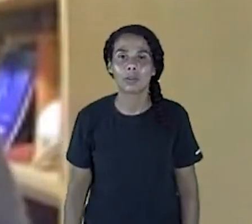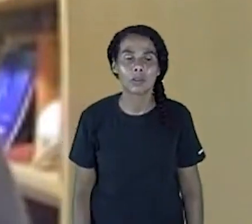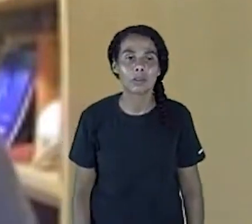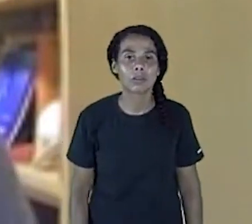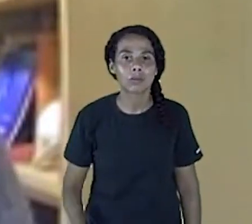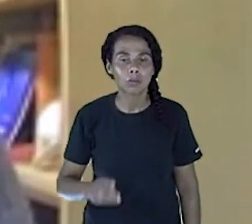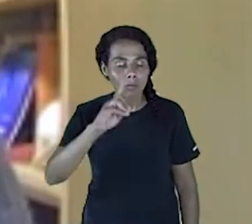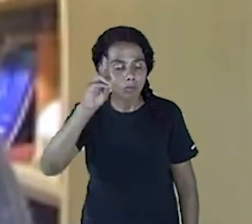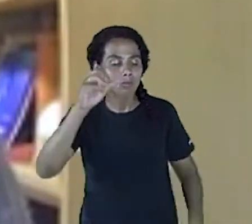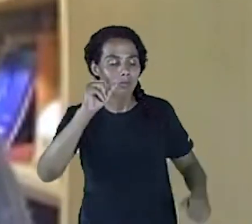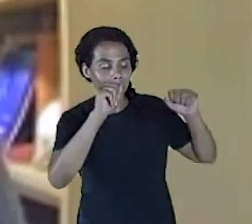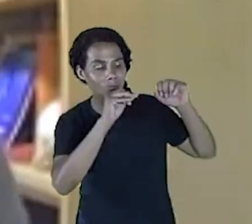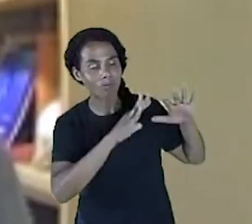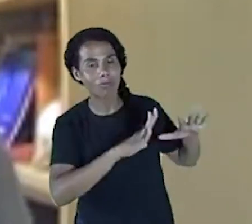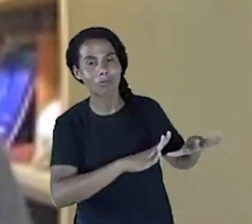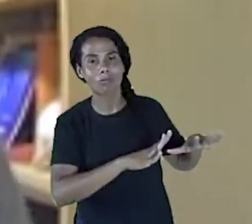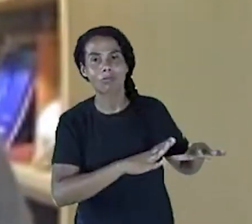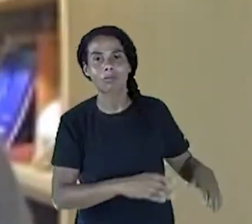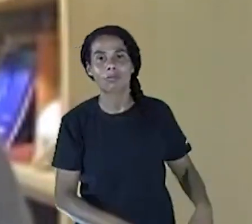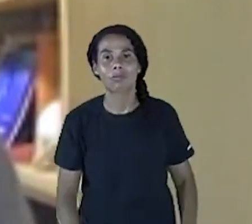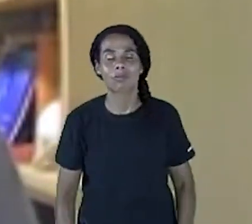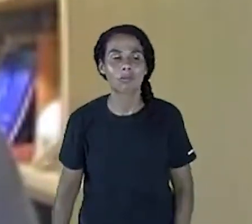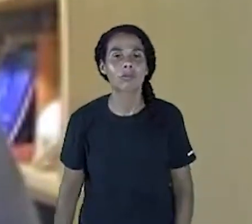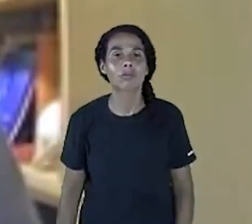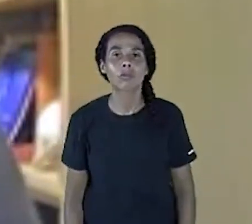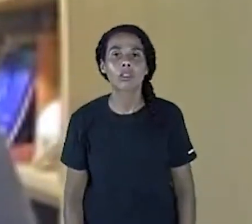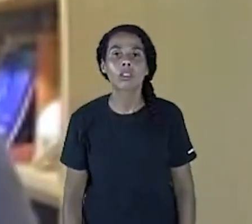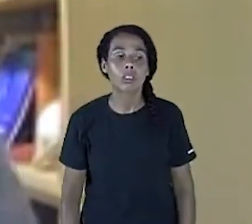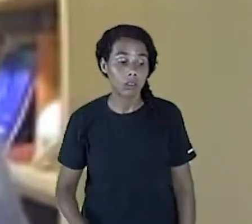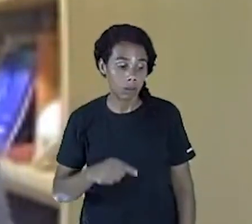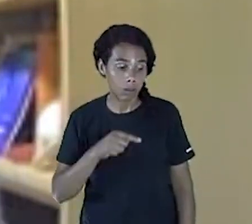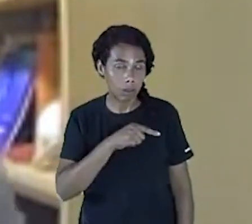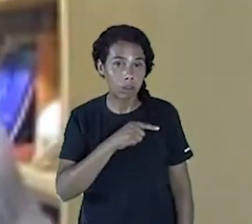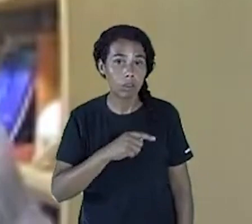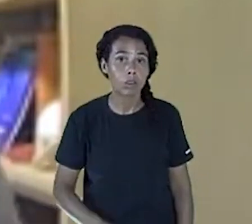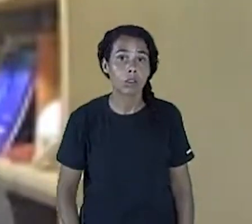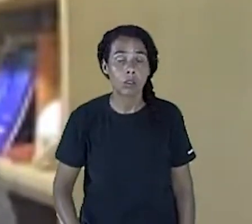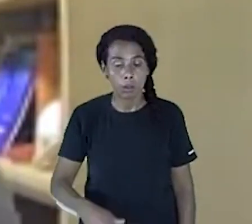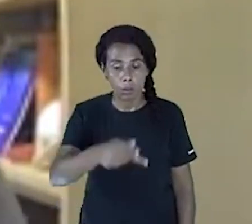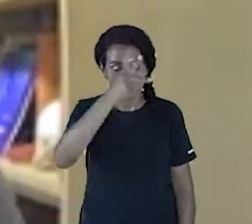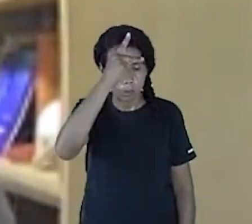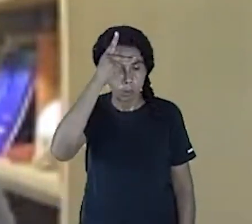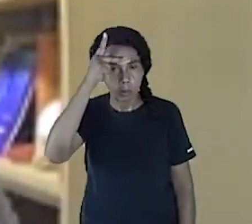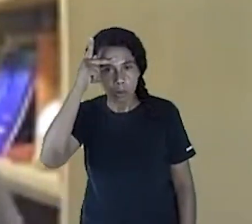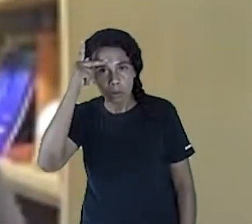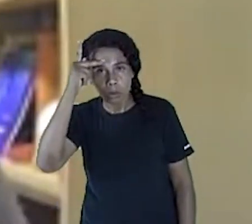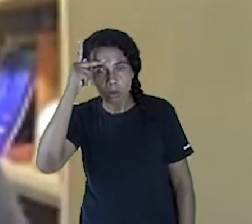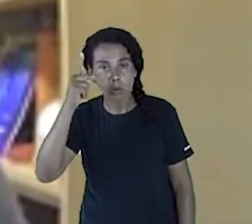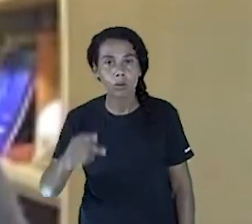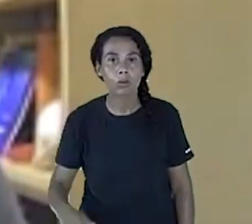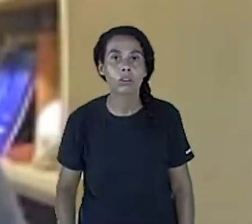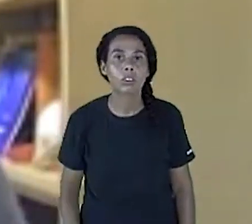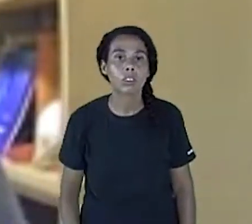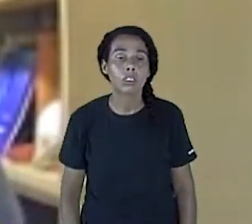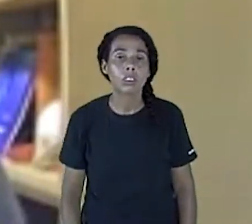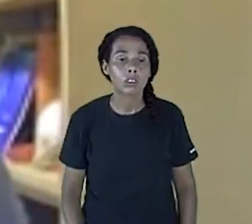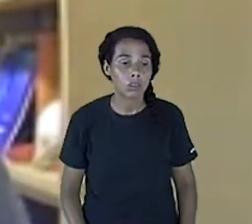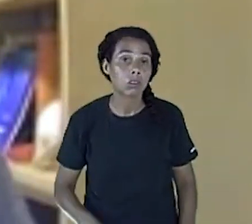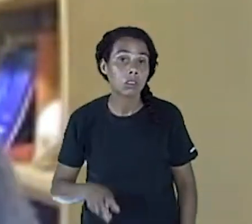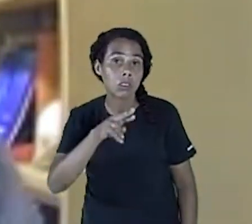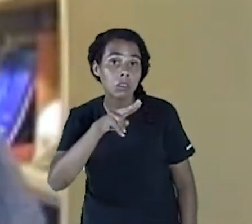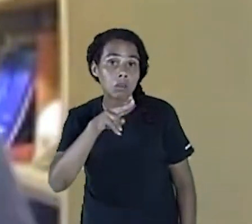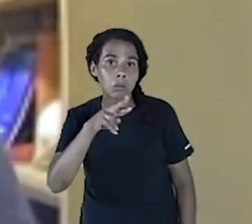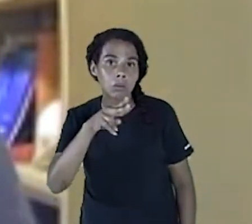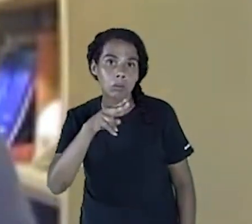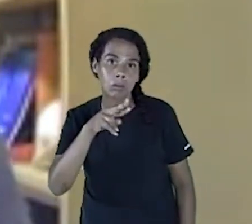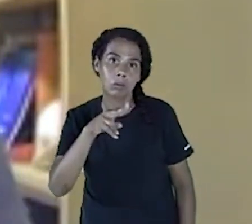Num momento como esse, ele é uma pessoa como Ailton Krenak, né? Que é outro irmão que eu tenho, está a nos iluminar com o que